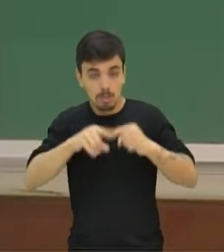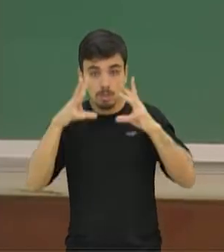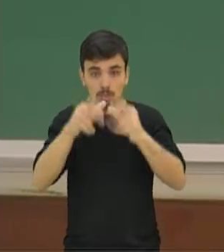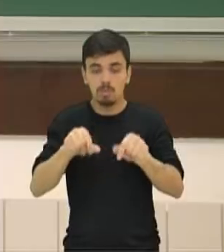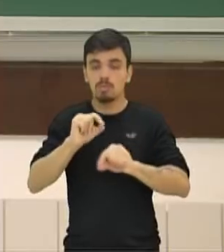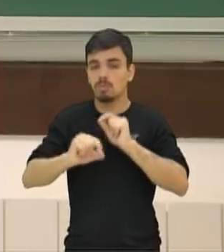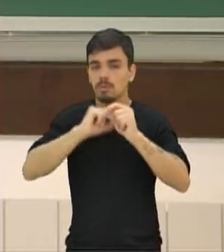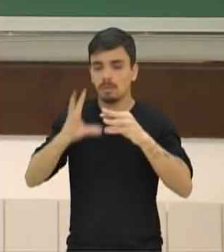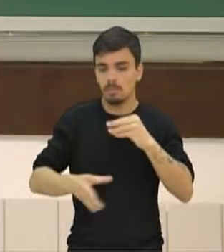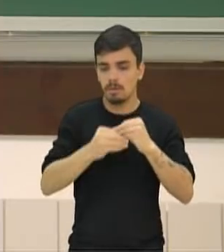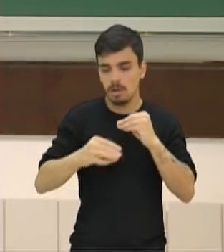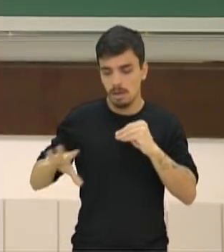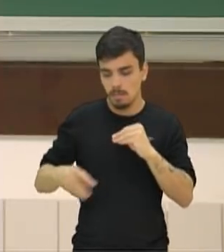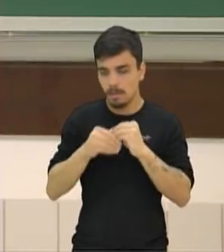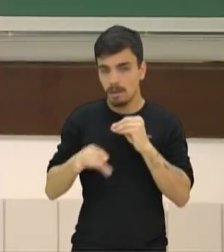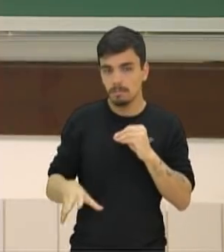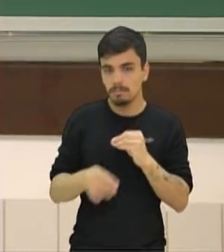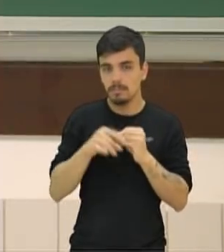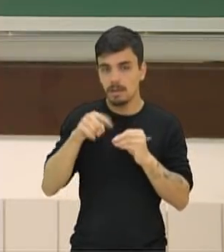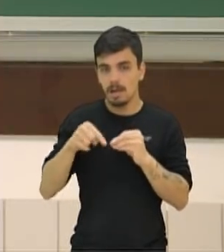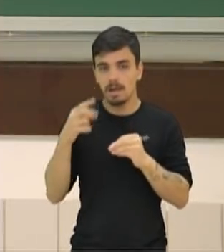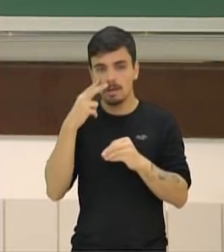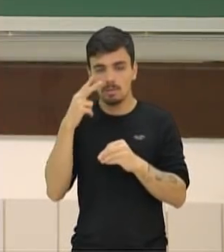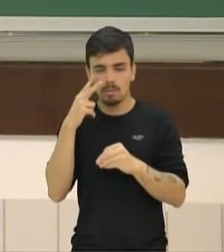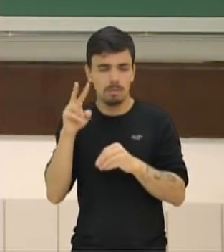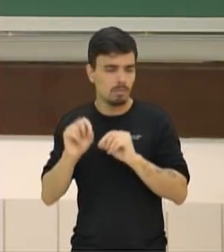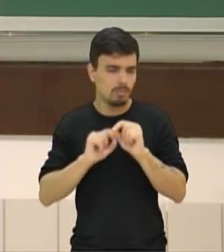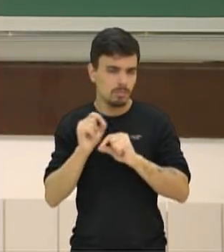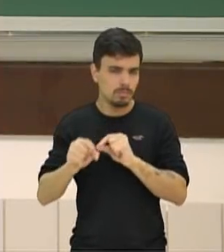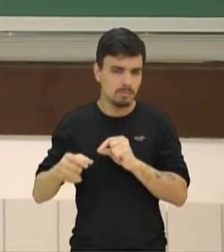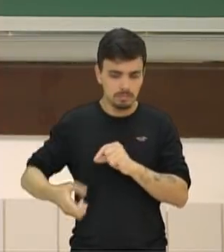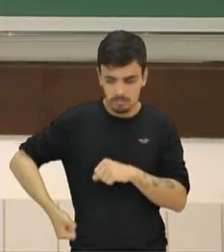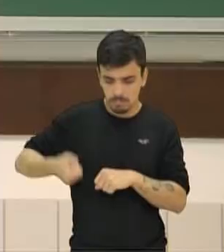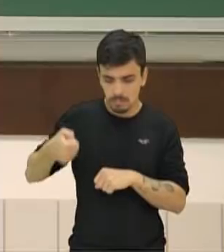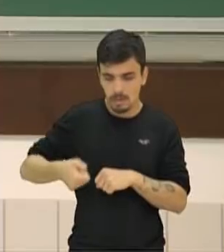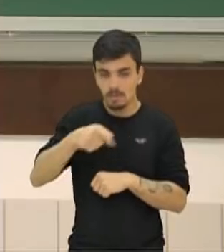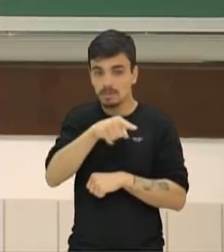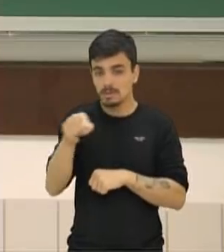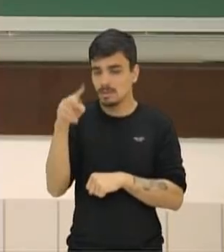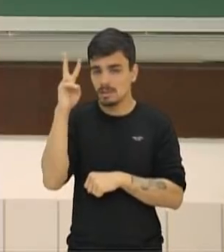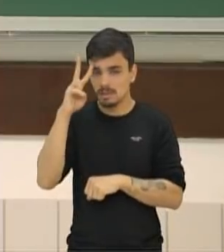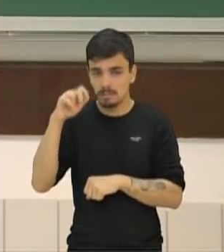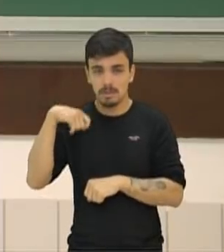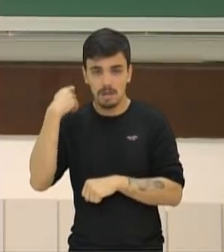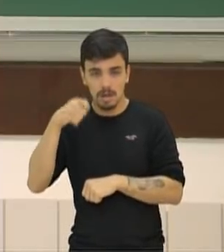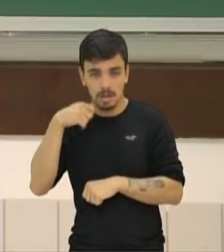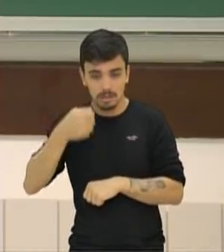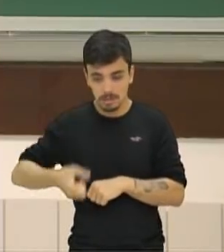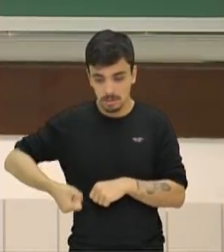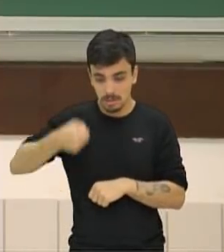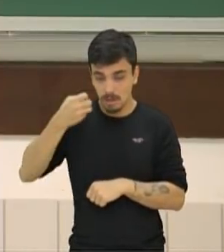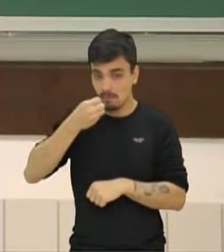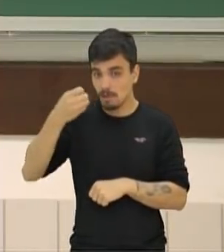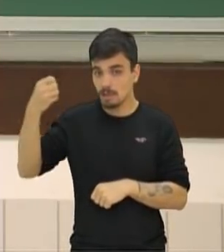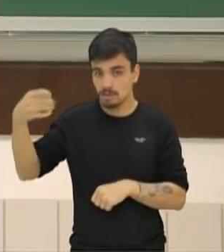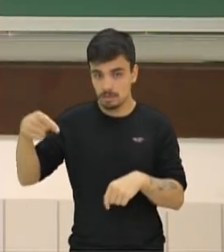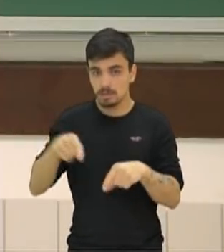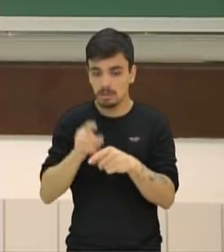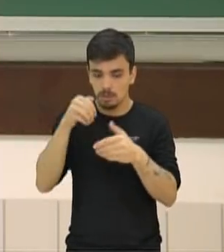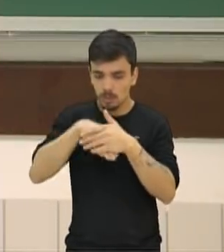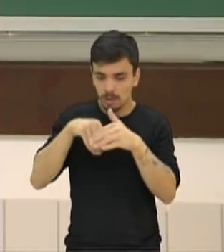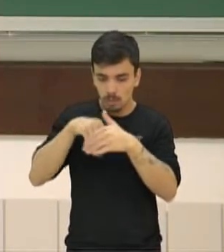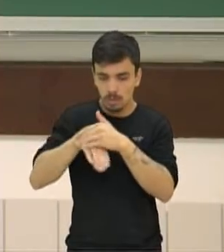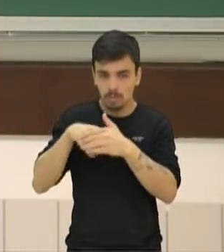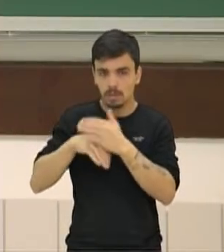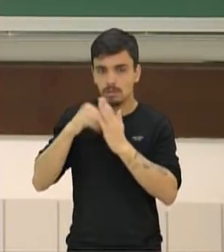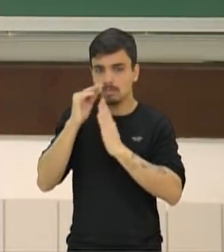vai agregando como se fosse uma bagagem, né? Lembra do artista viajante que ele ia guardando coisas na sua bagagem ali para criar o desenho, né? A